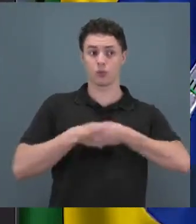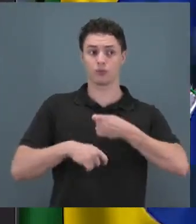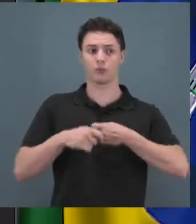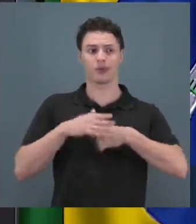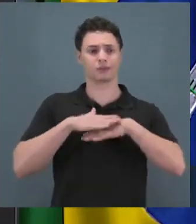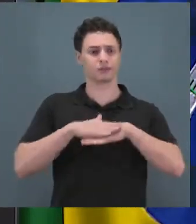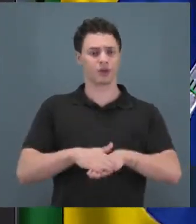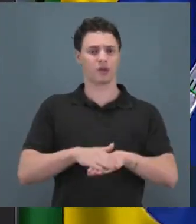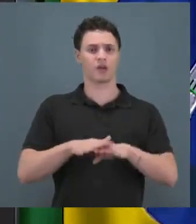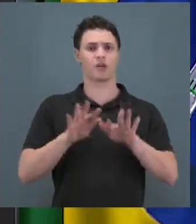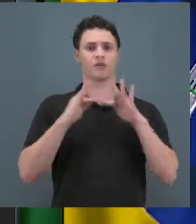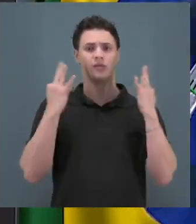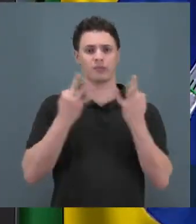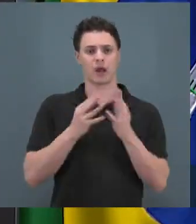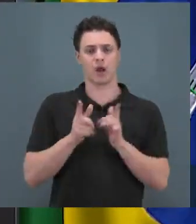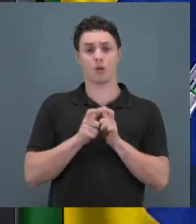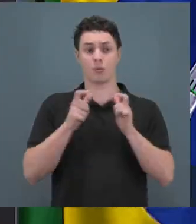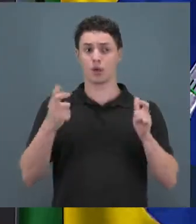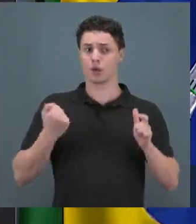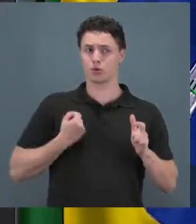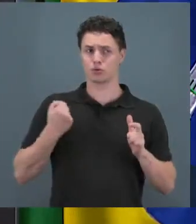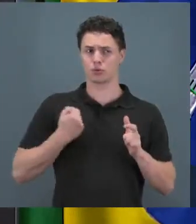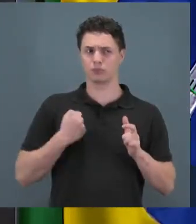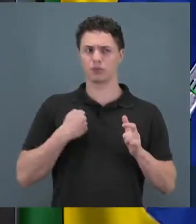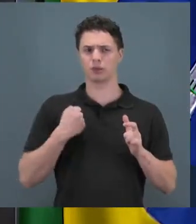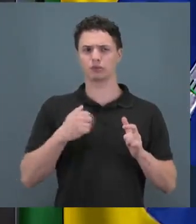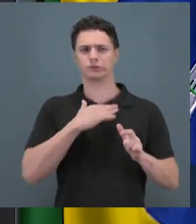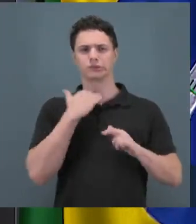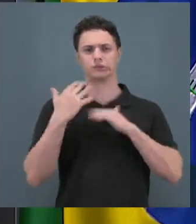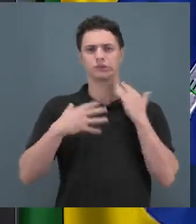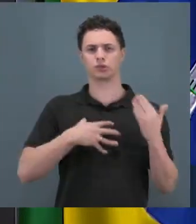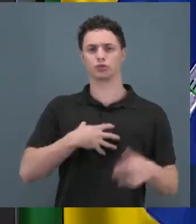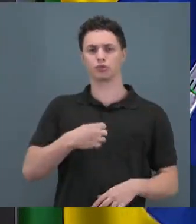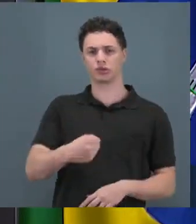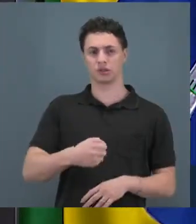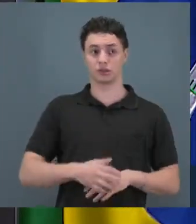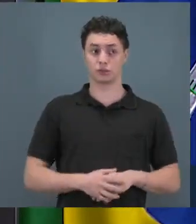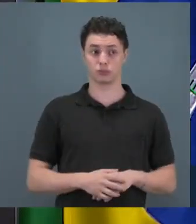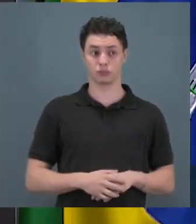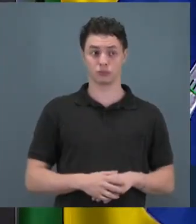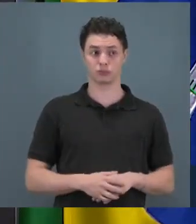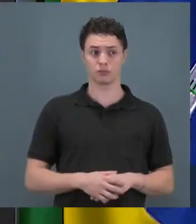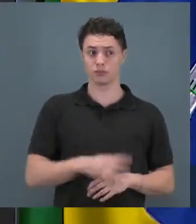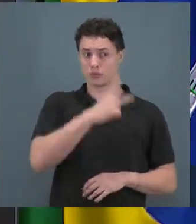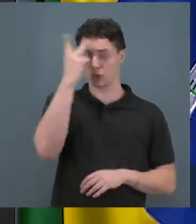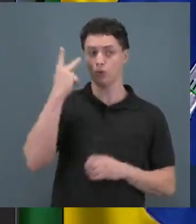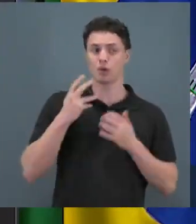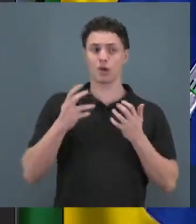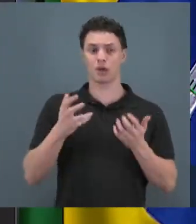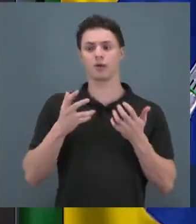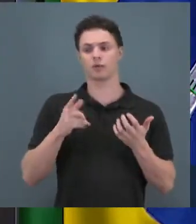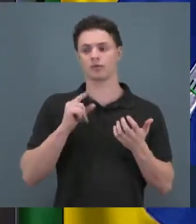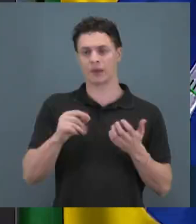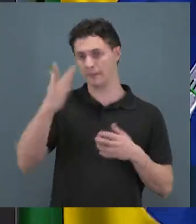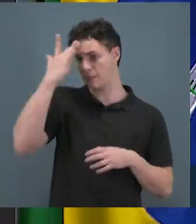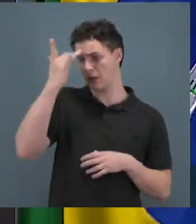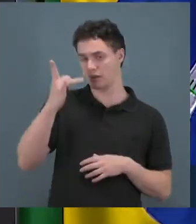família, aumentando o número de suicídios. Os caras querem,